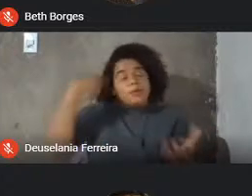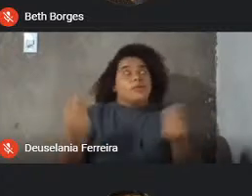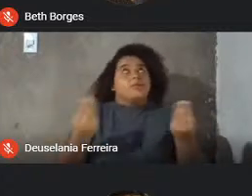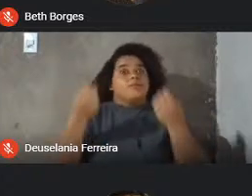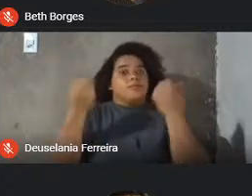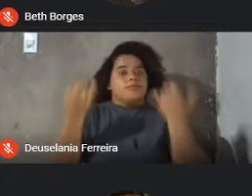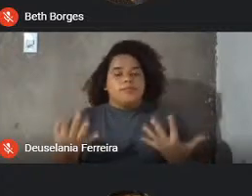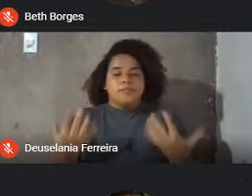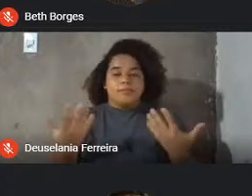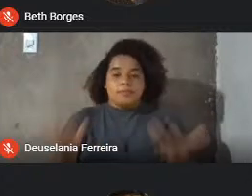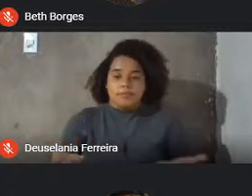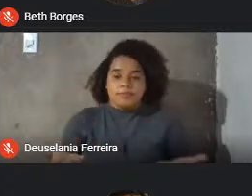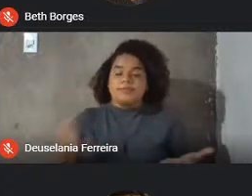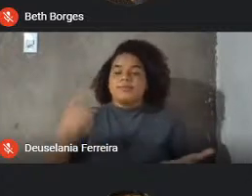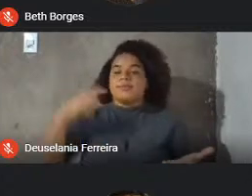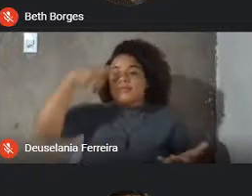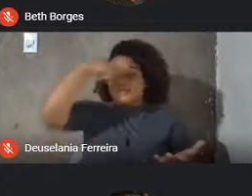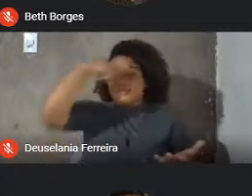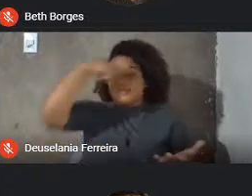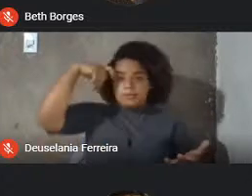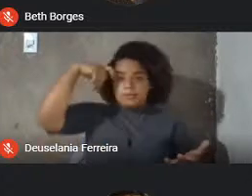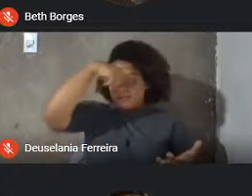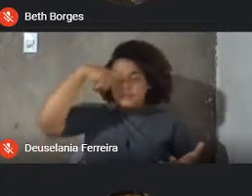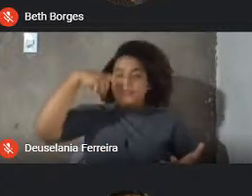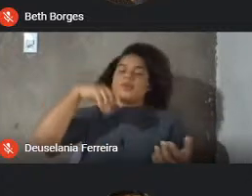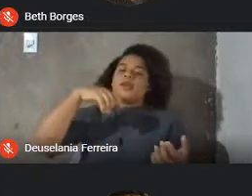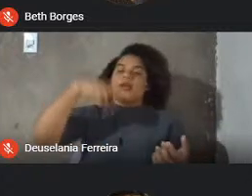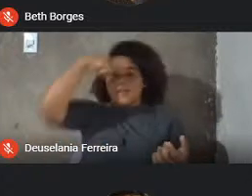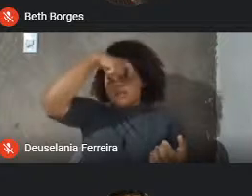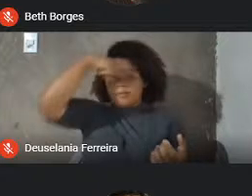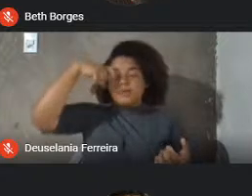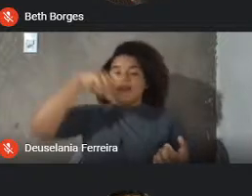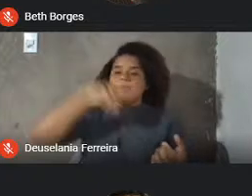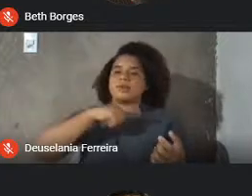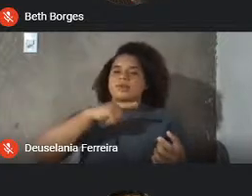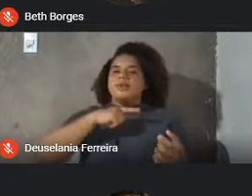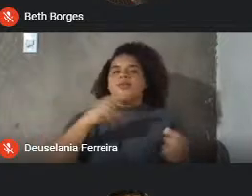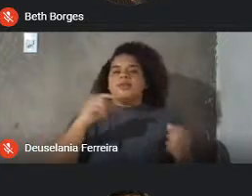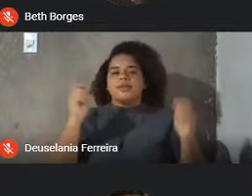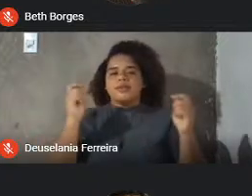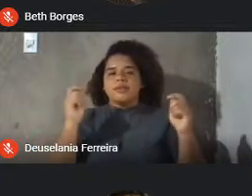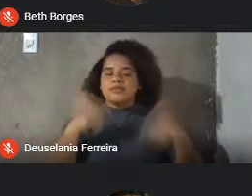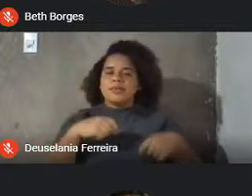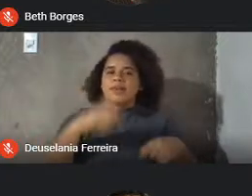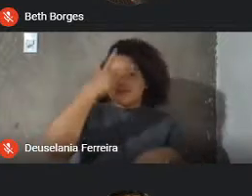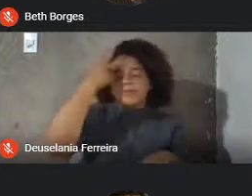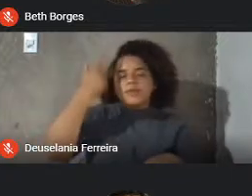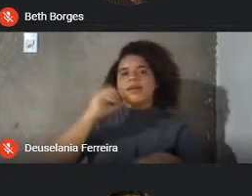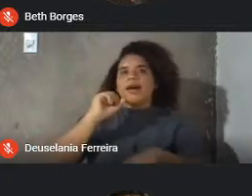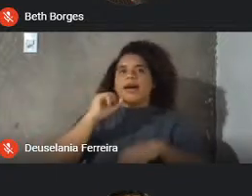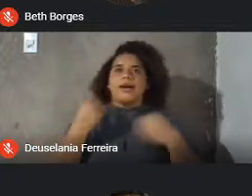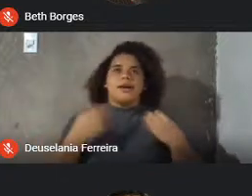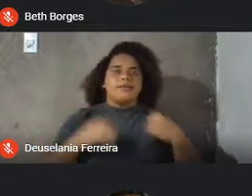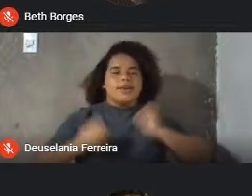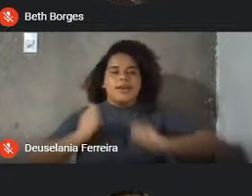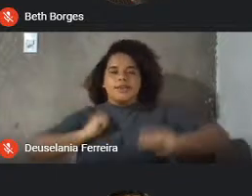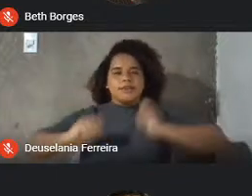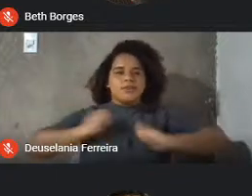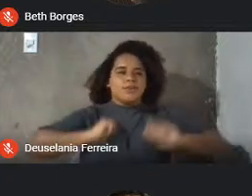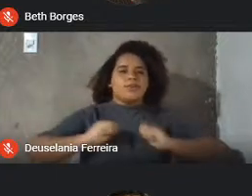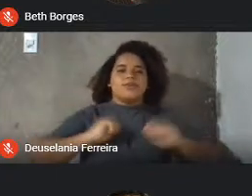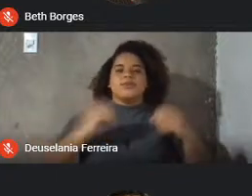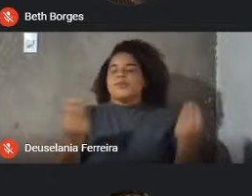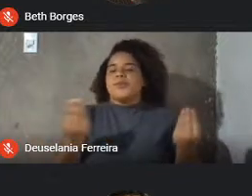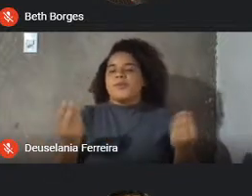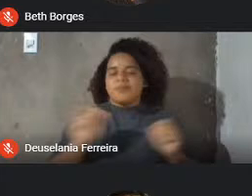Na hipnose, normalmente se lança muita expectativa. As pessoas lançam muito expectativa, né?